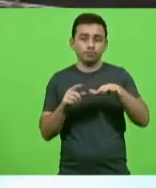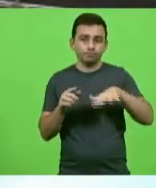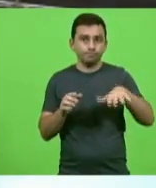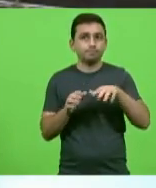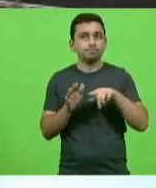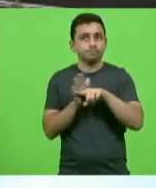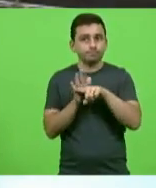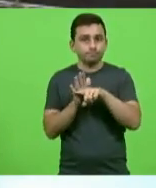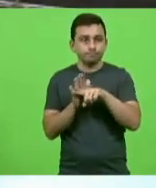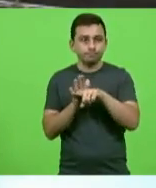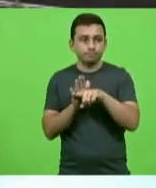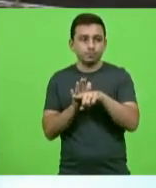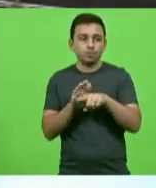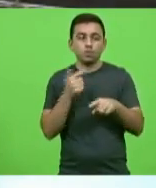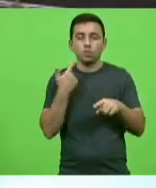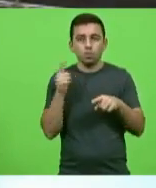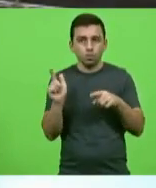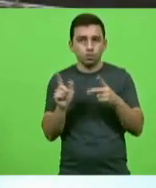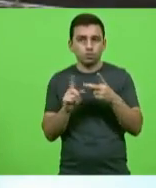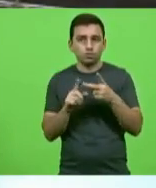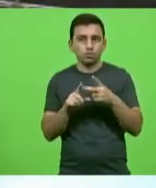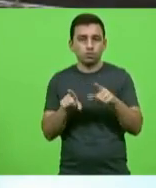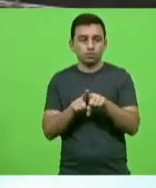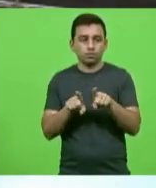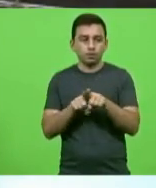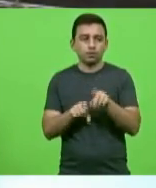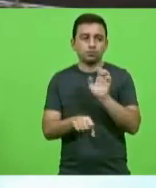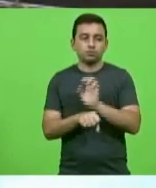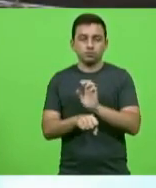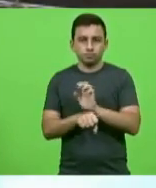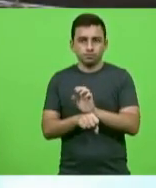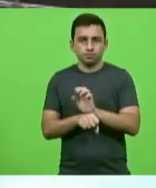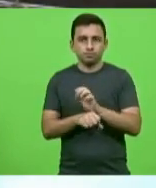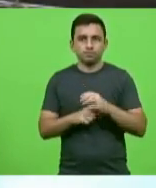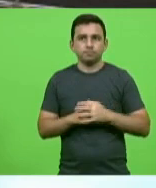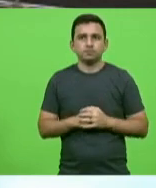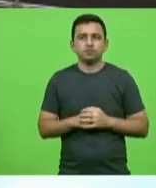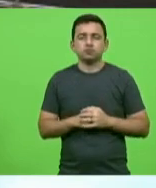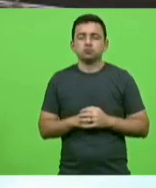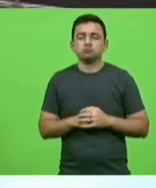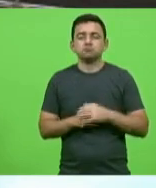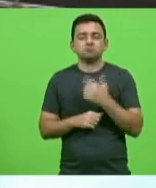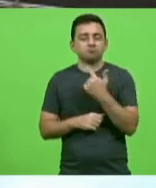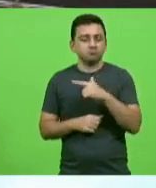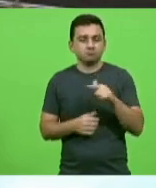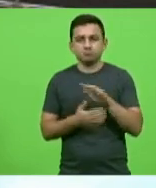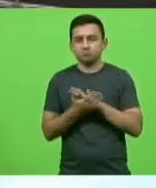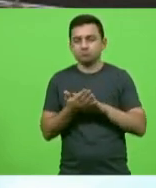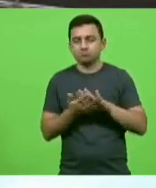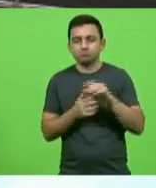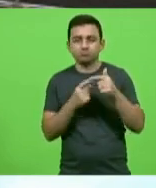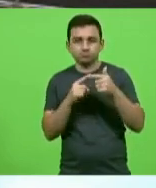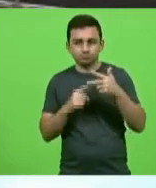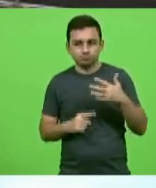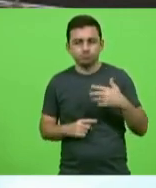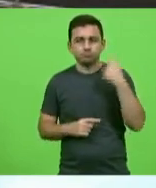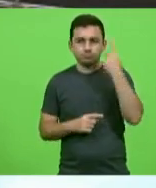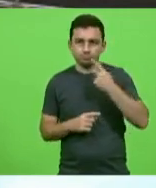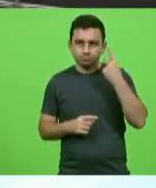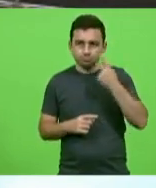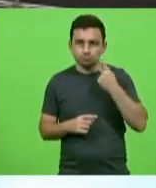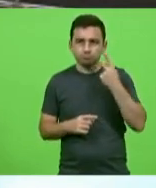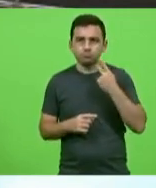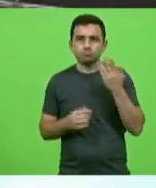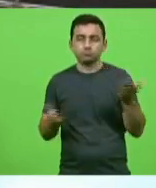investigativo e outra do parque estadual ou seja da inexistência do requisito político atual